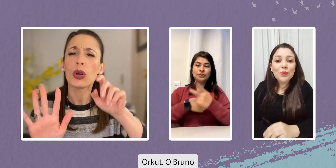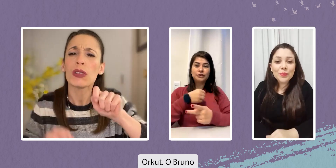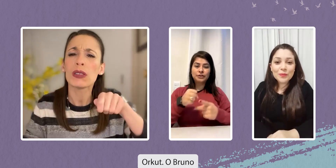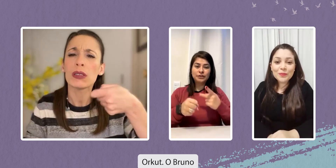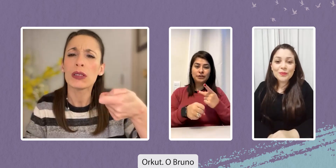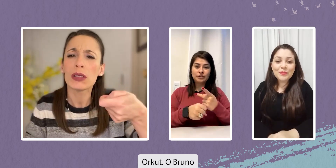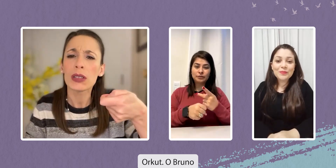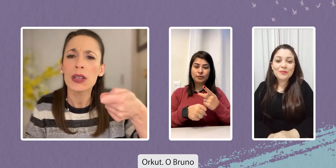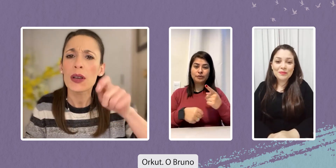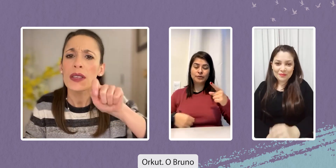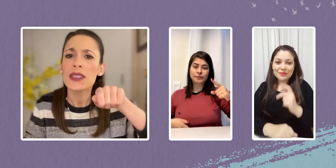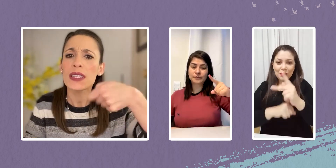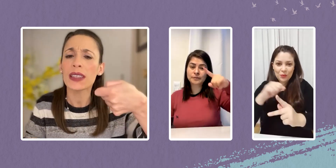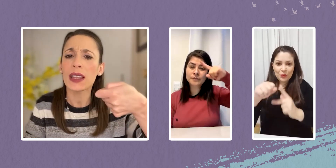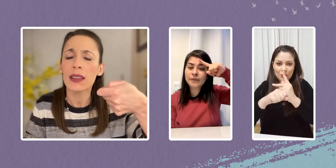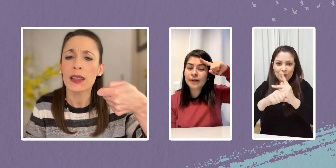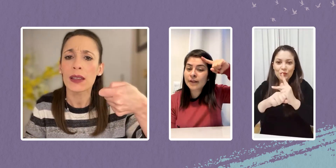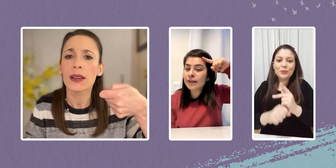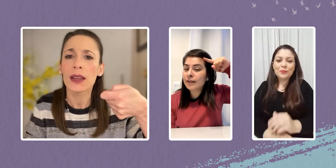Orkut. O Bruno,